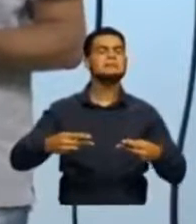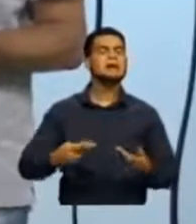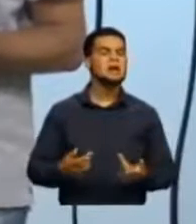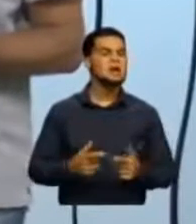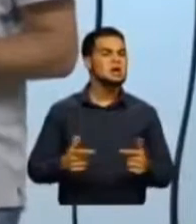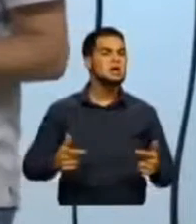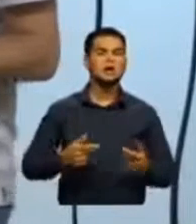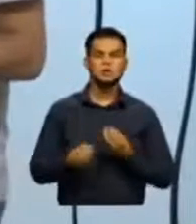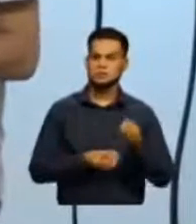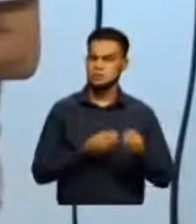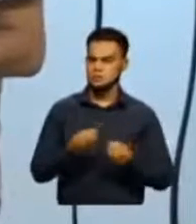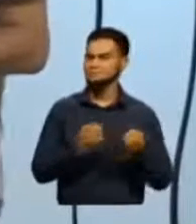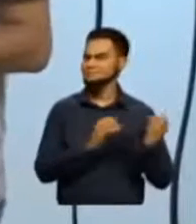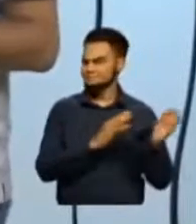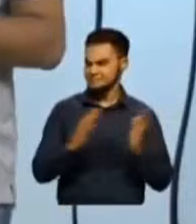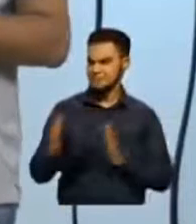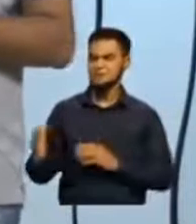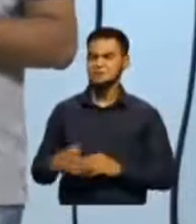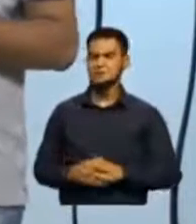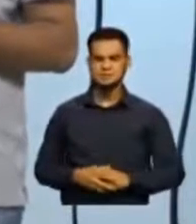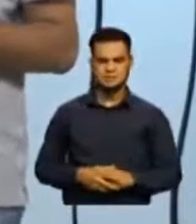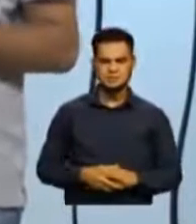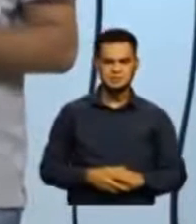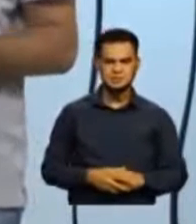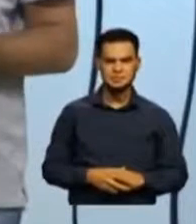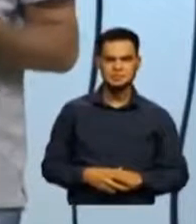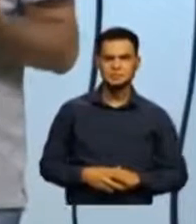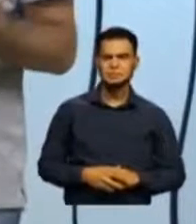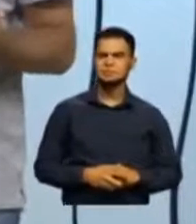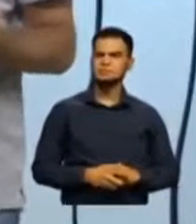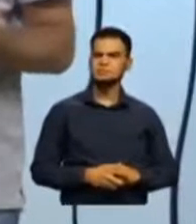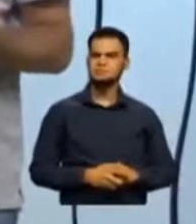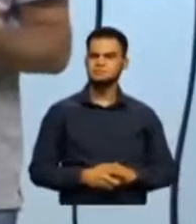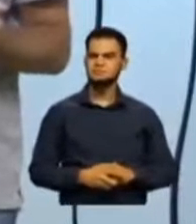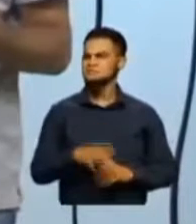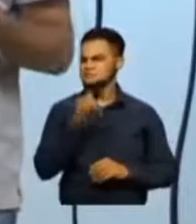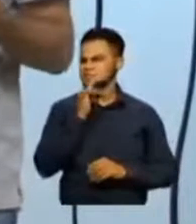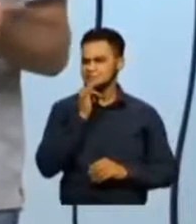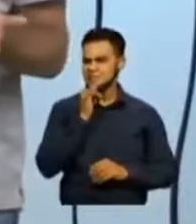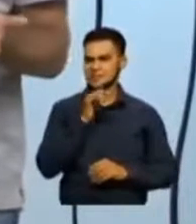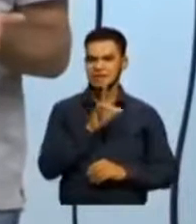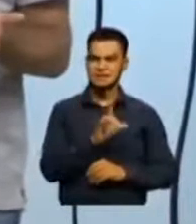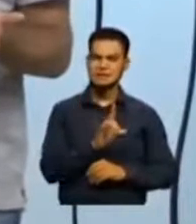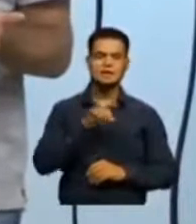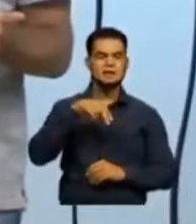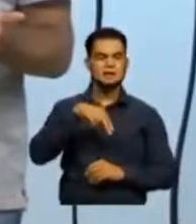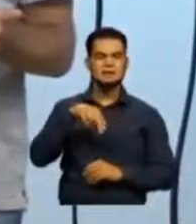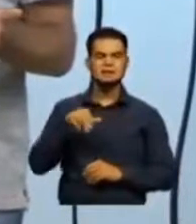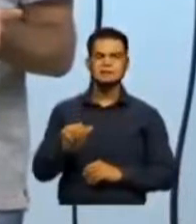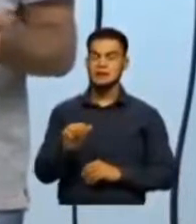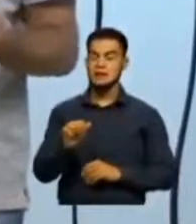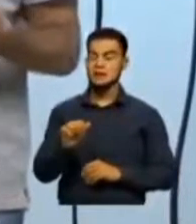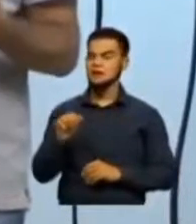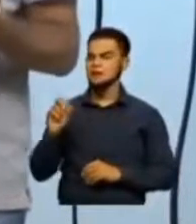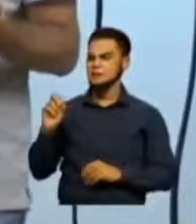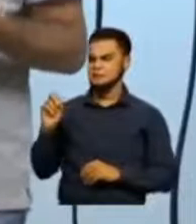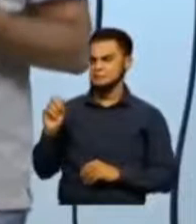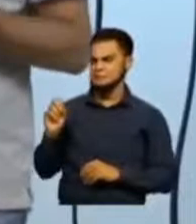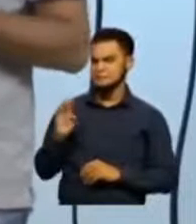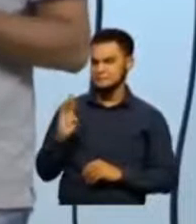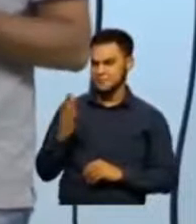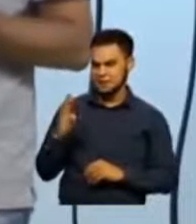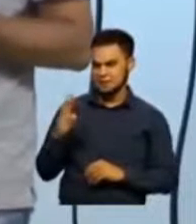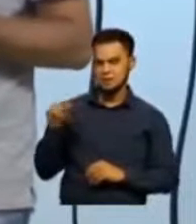vão estar acontecendo. Geralmente nos vírus de DNA, por exemplo, bacteriófago, é mais fácil da